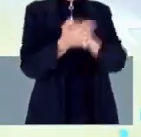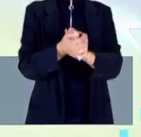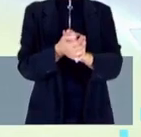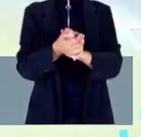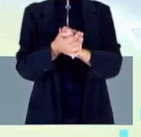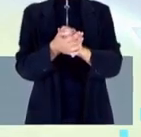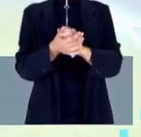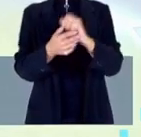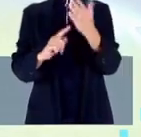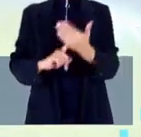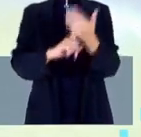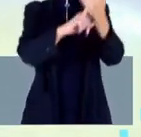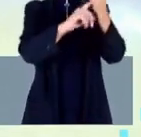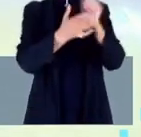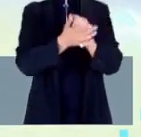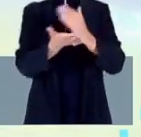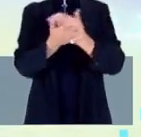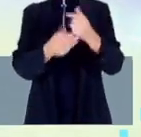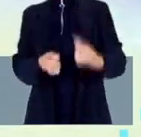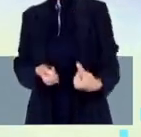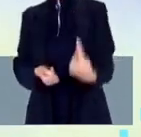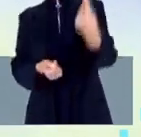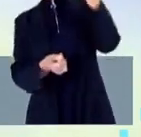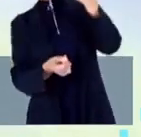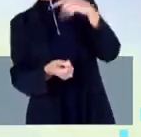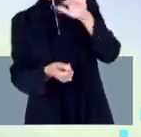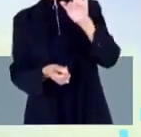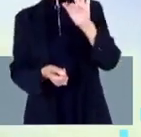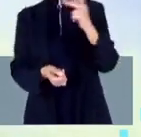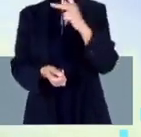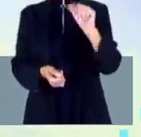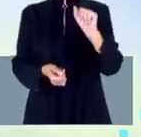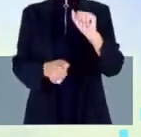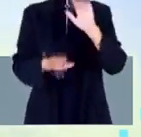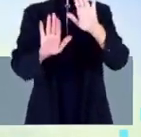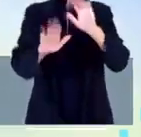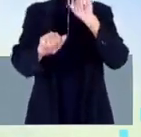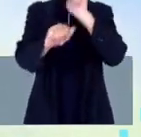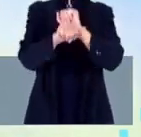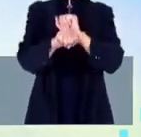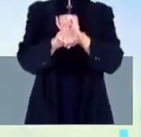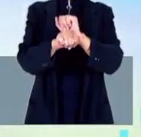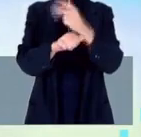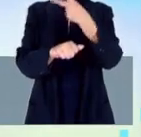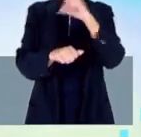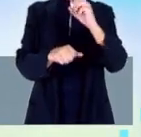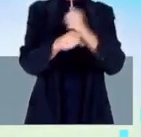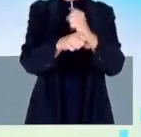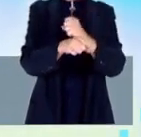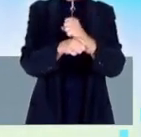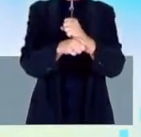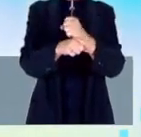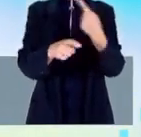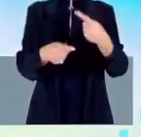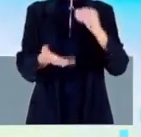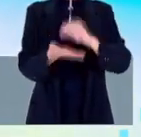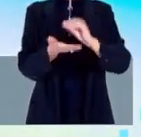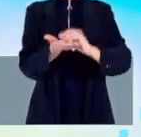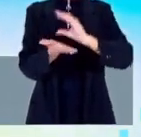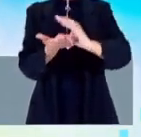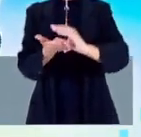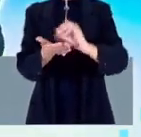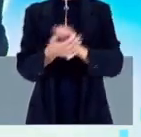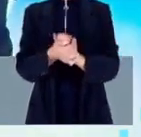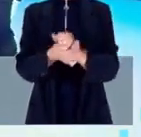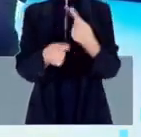de Inteligência num sistema que começou lá atrás com Fernando Henrique tá parado há 20 anos porque falta dinheiro no orçamento todo ano pinga só o dinheirinho e não